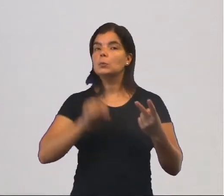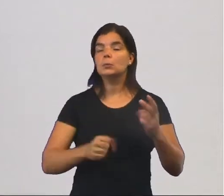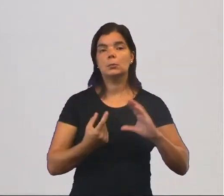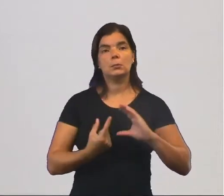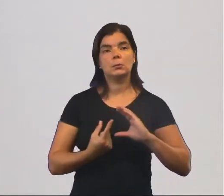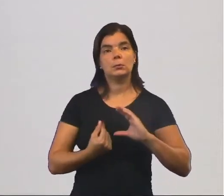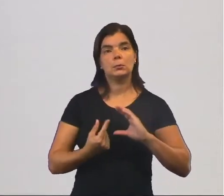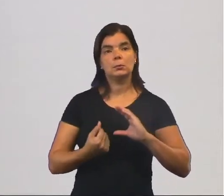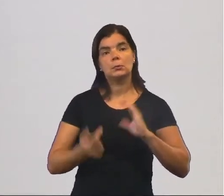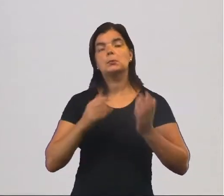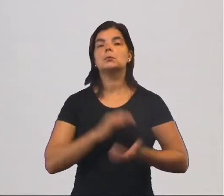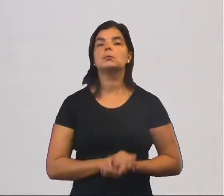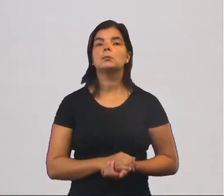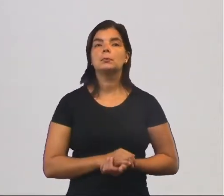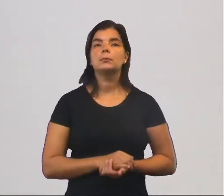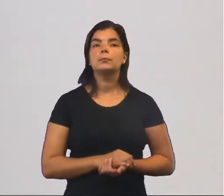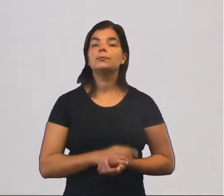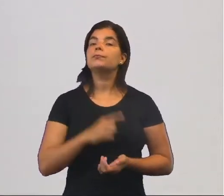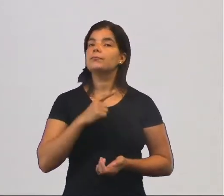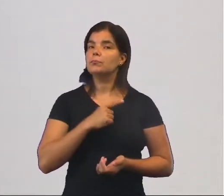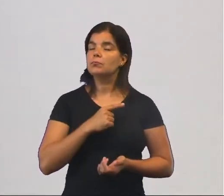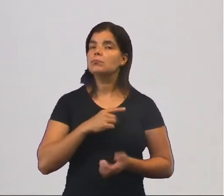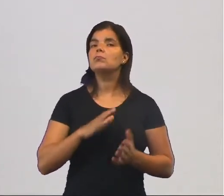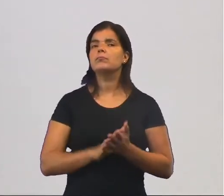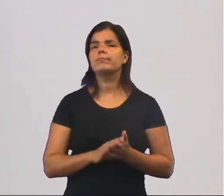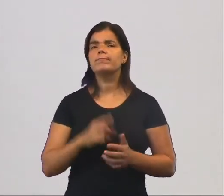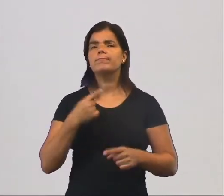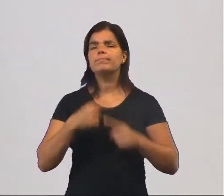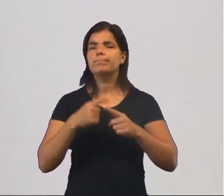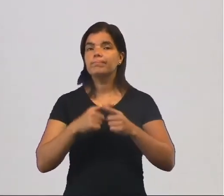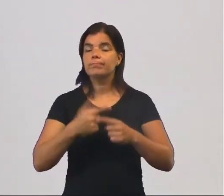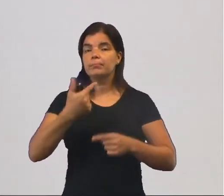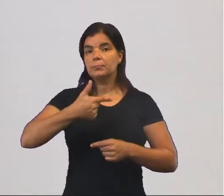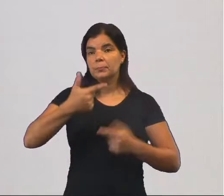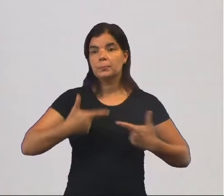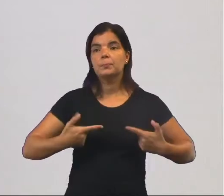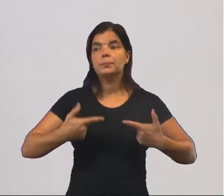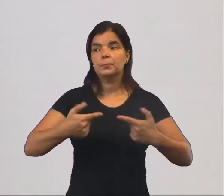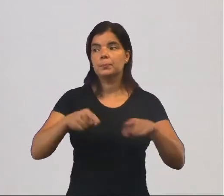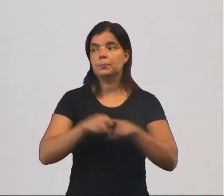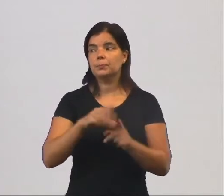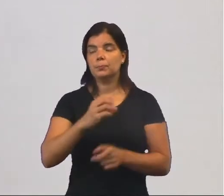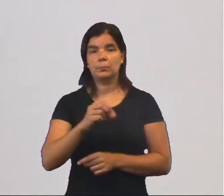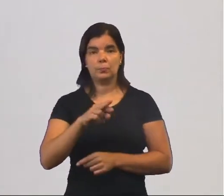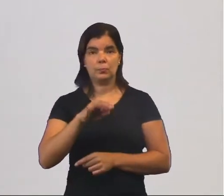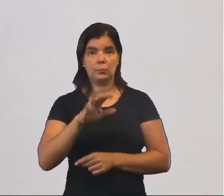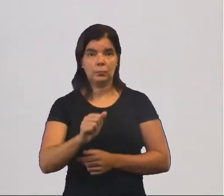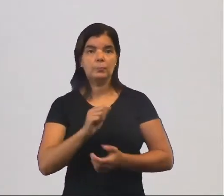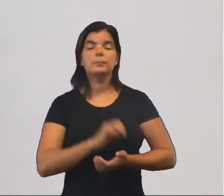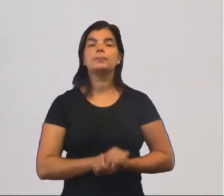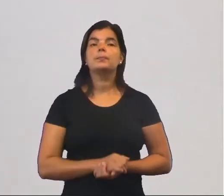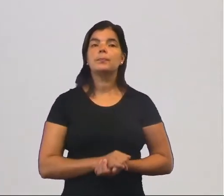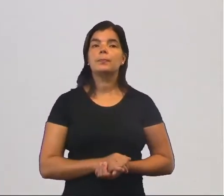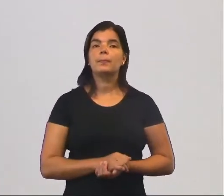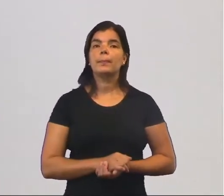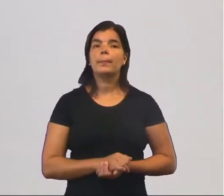as capitalistas. E ela foi bastante palco porque, assim, na Segunda Guerra Mundial, a Península